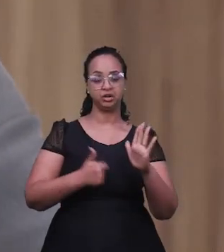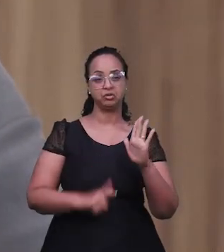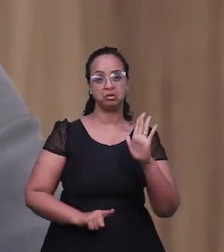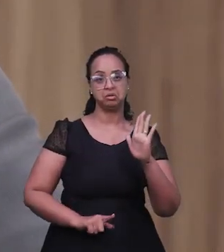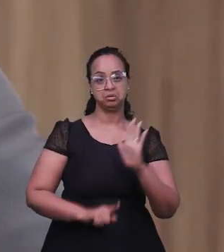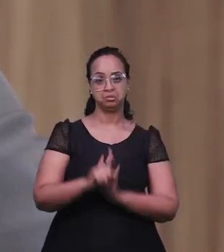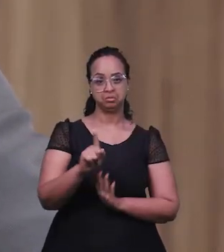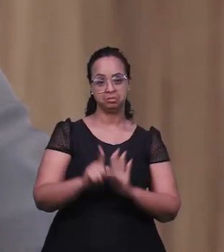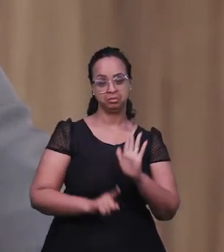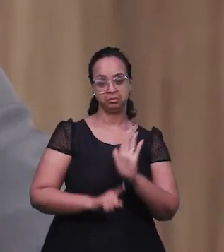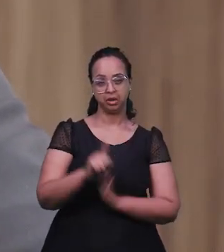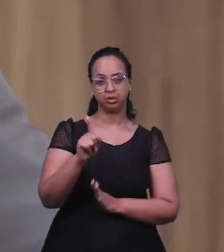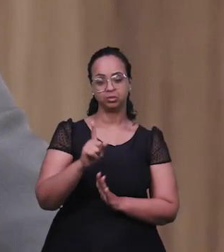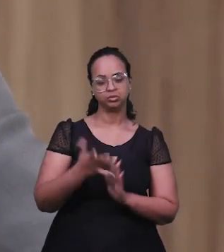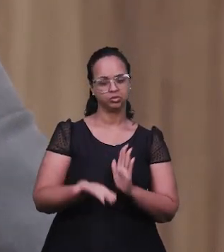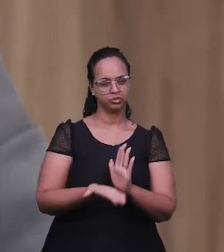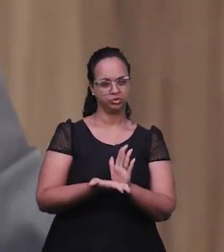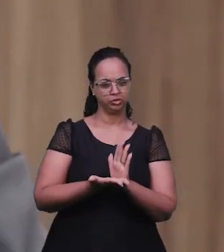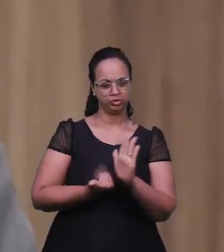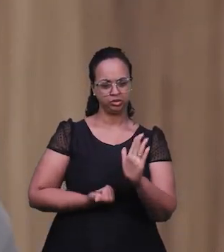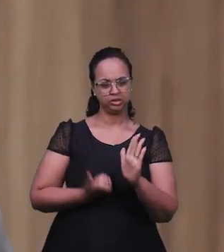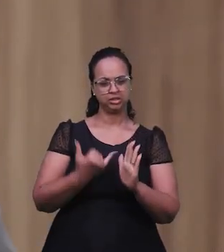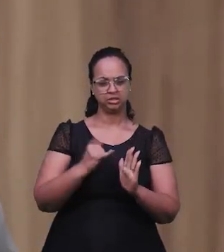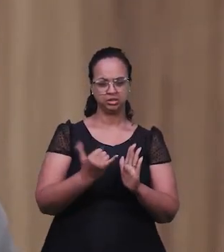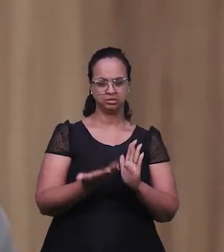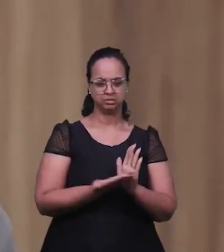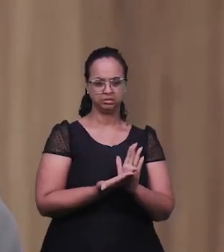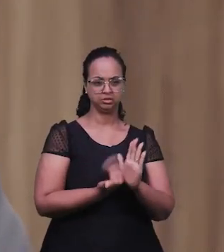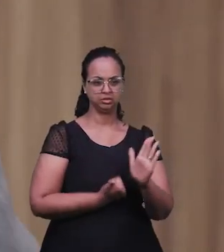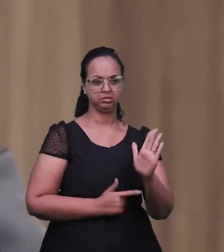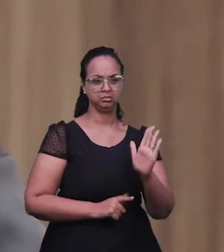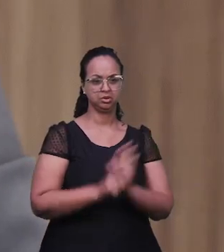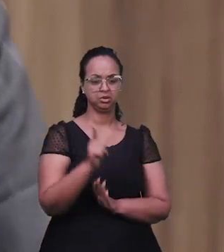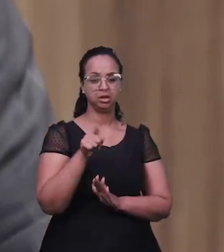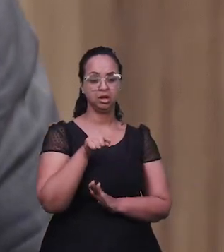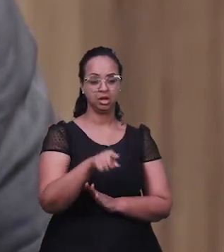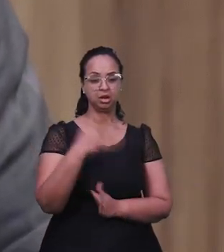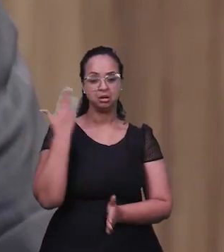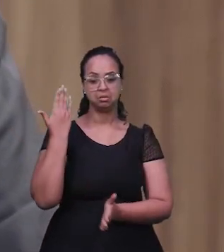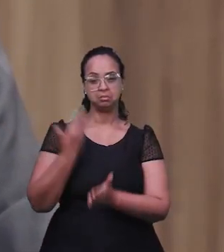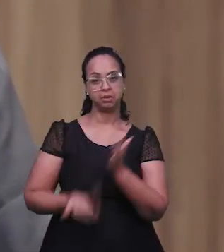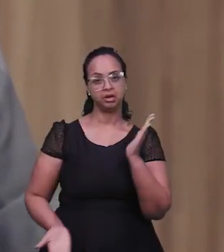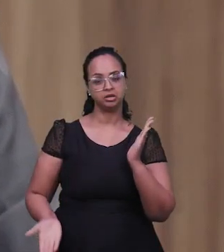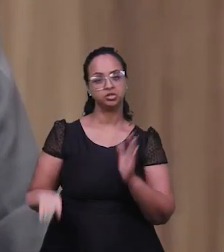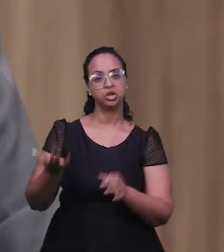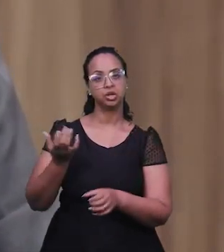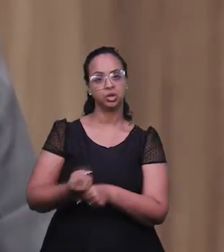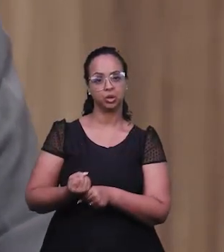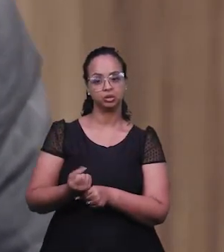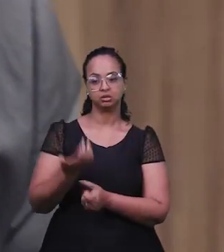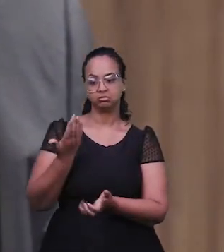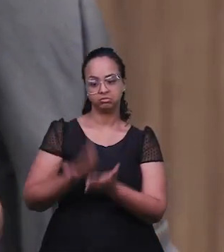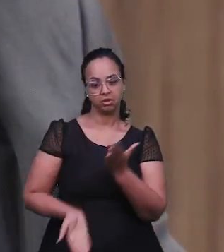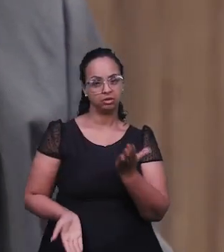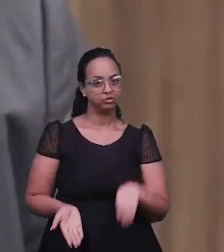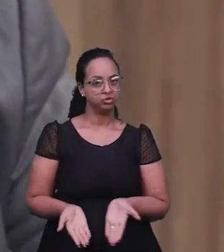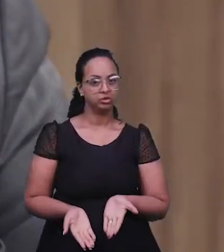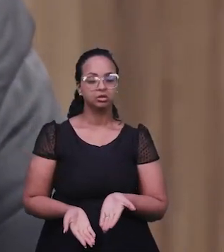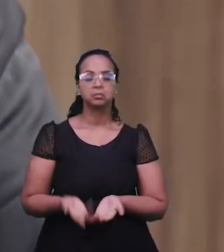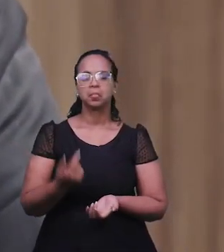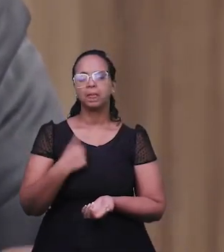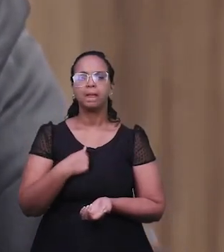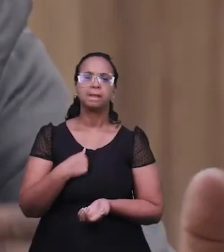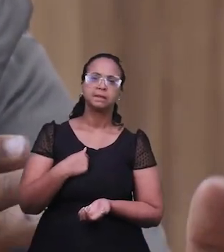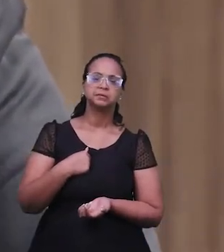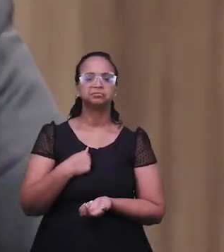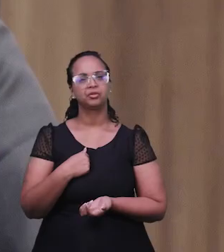e com tirar daquelas questões, ele perdia a nota de corte. Então